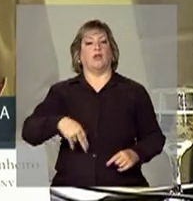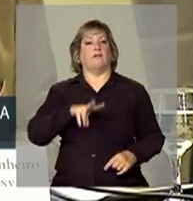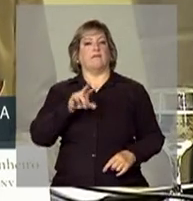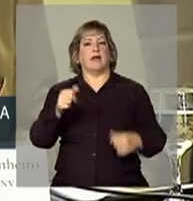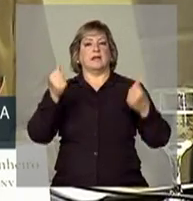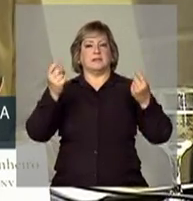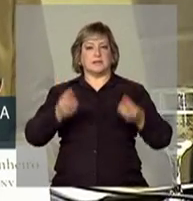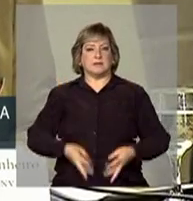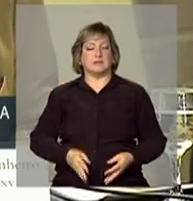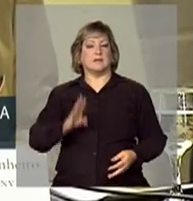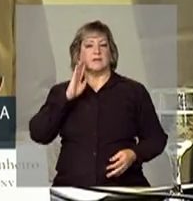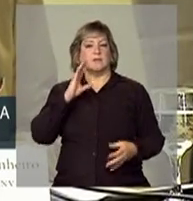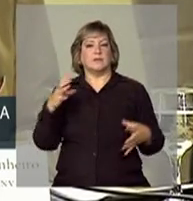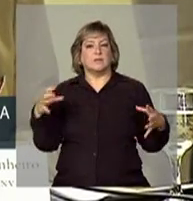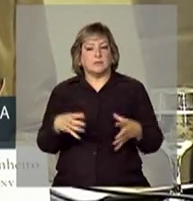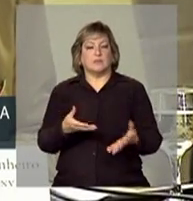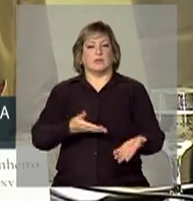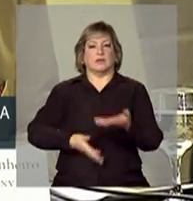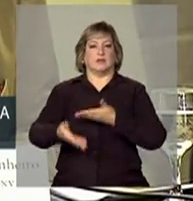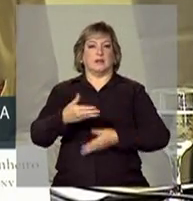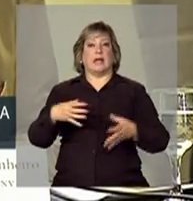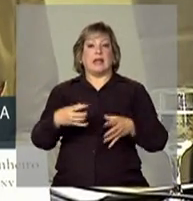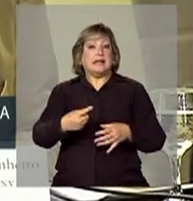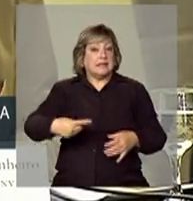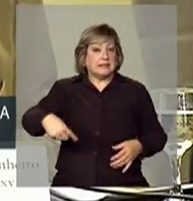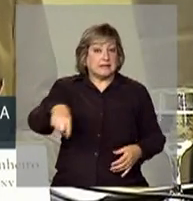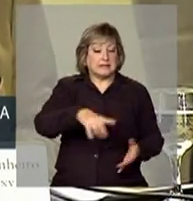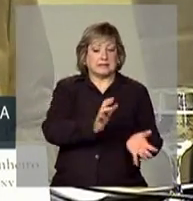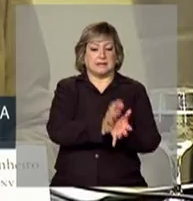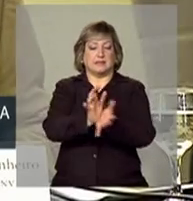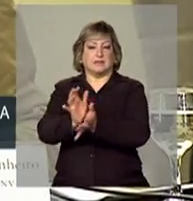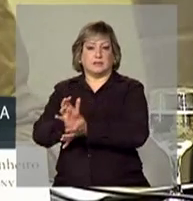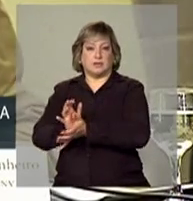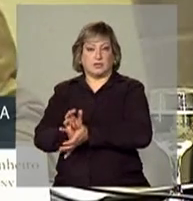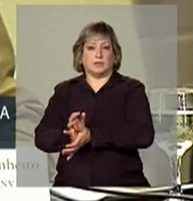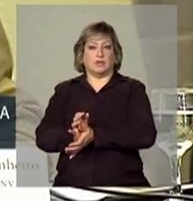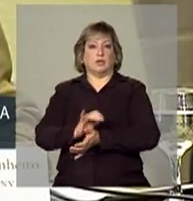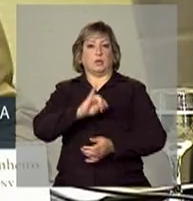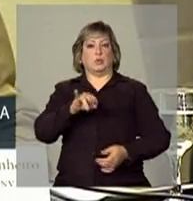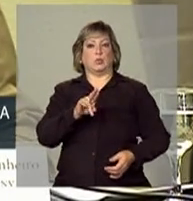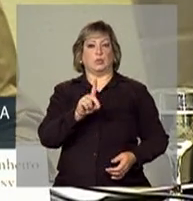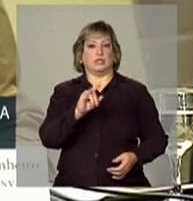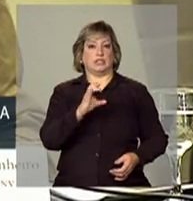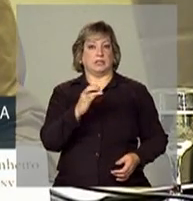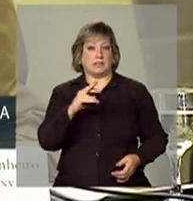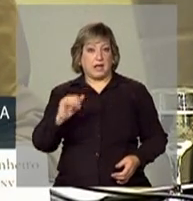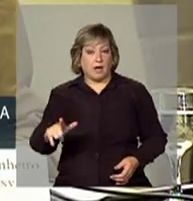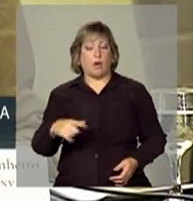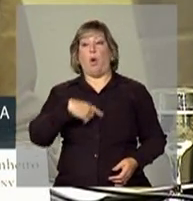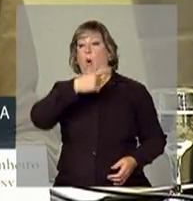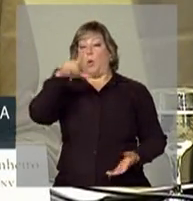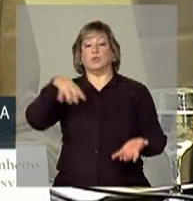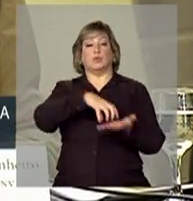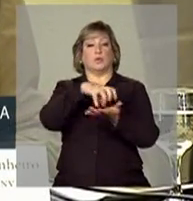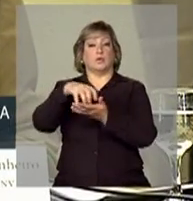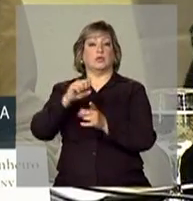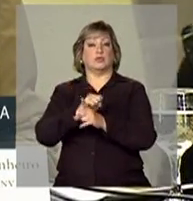a cumplicidade compartilhada entre aqueles setores com o Poder Judicial e outros grupos sociais. O